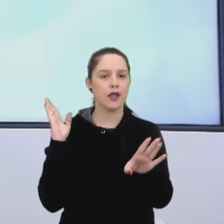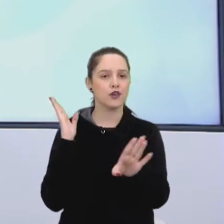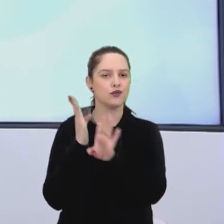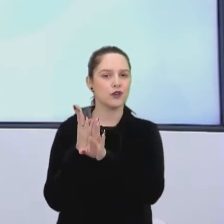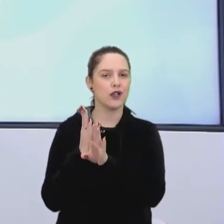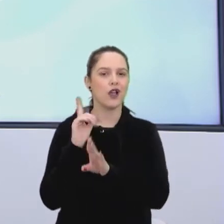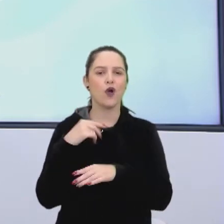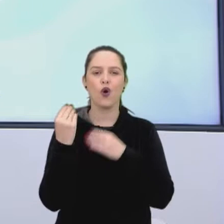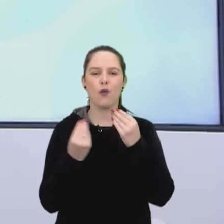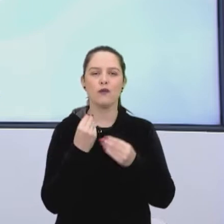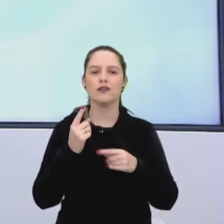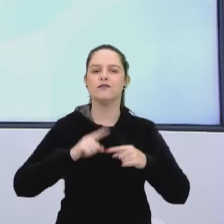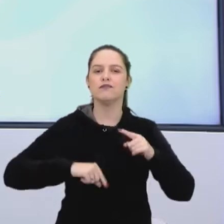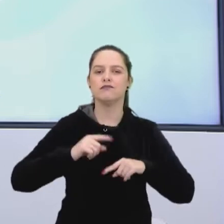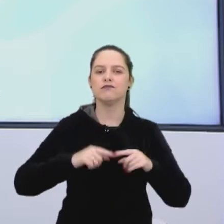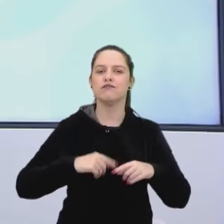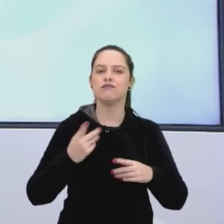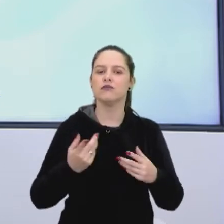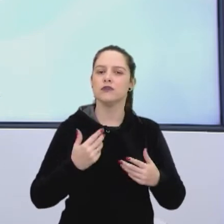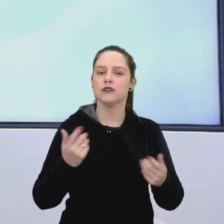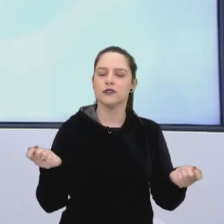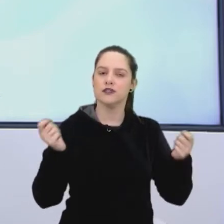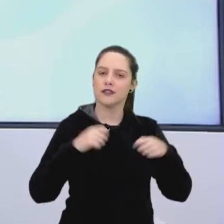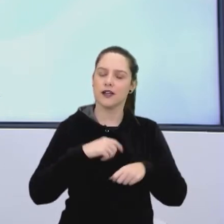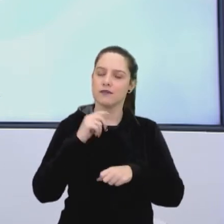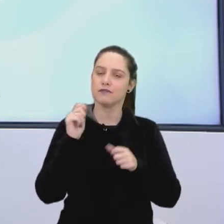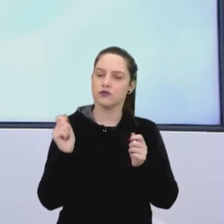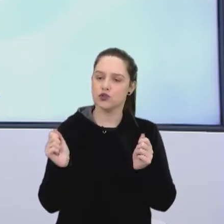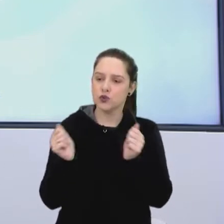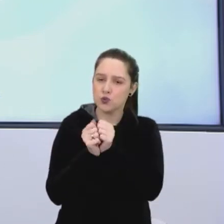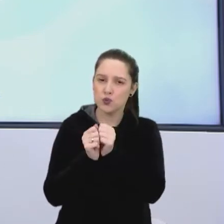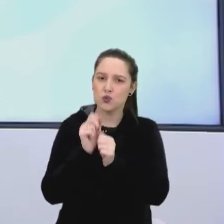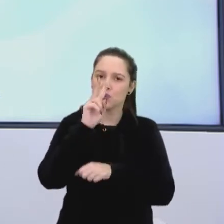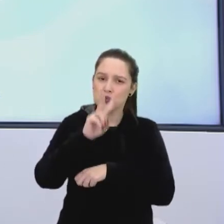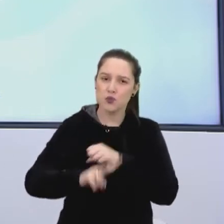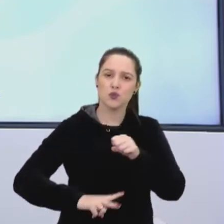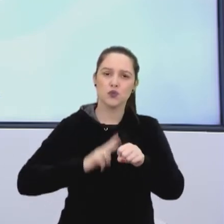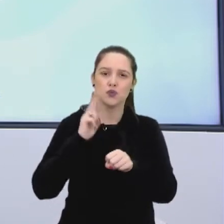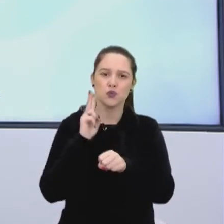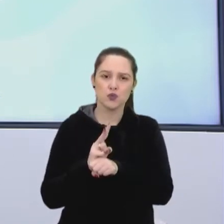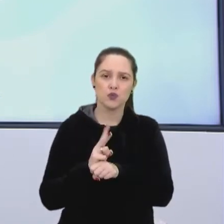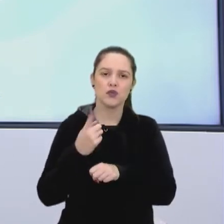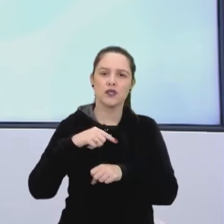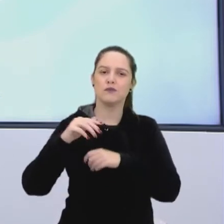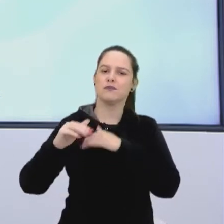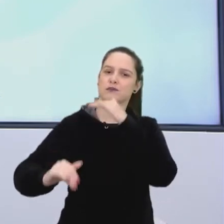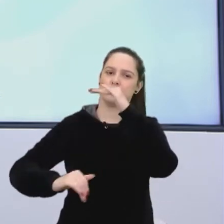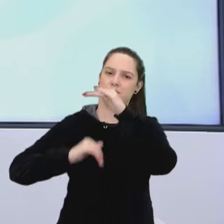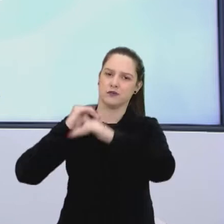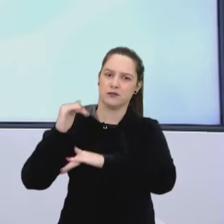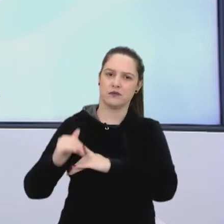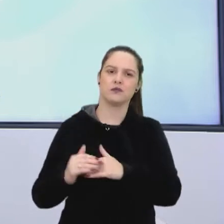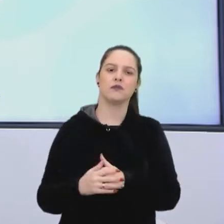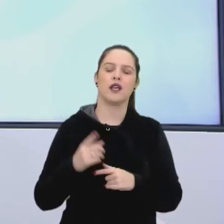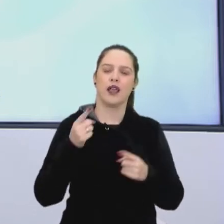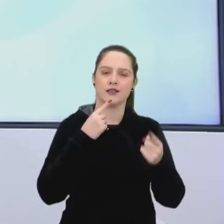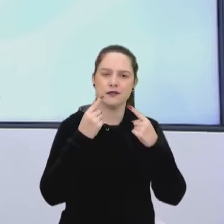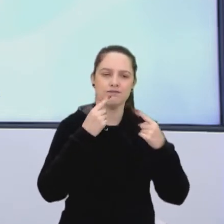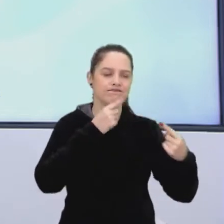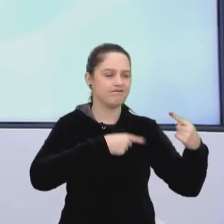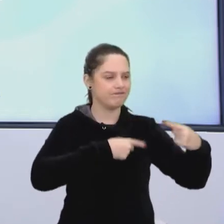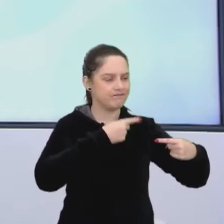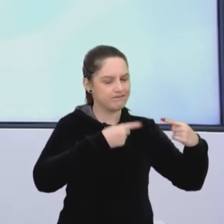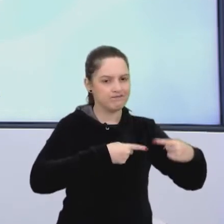alguma maneira tornar aí uma sustentabilidade, né. Então todos esses processos aí, né, de discussão,